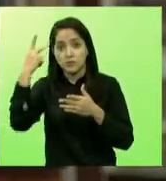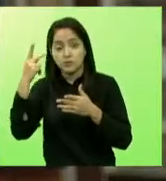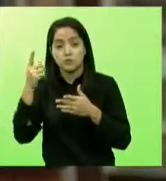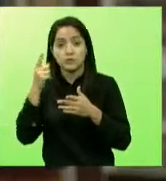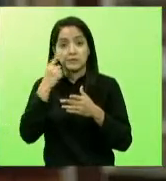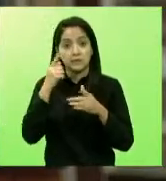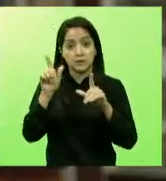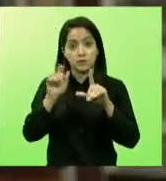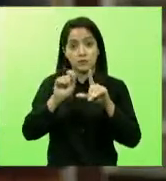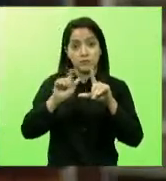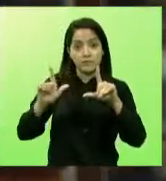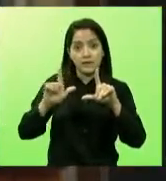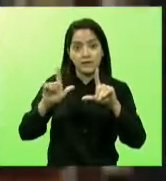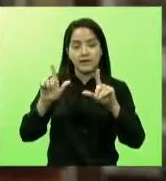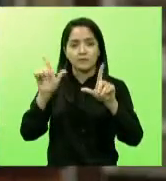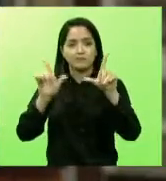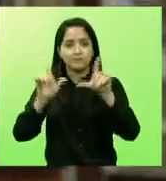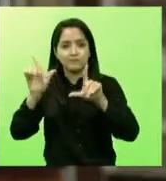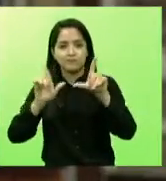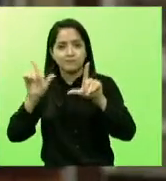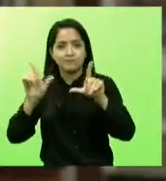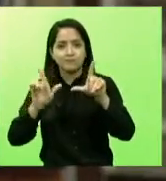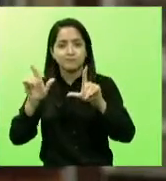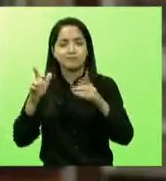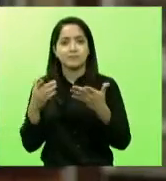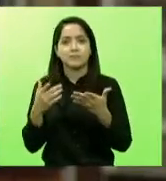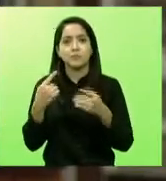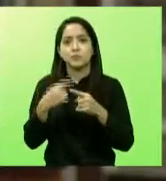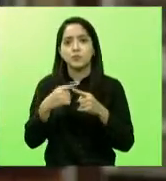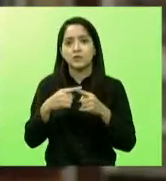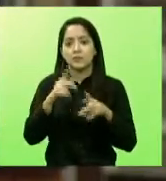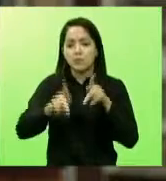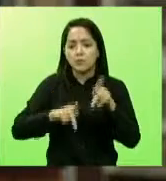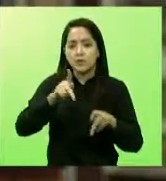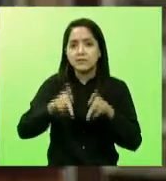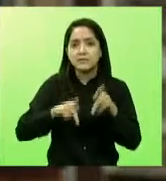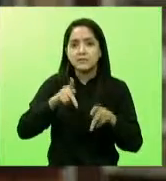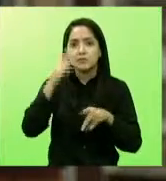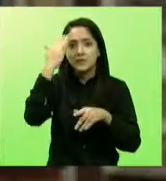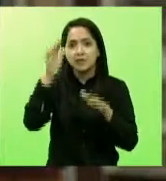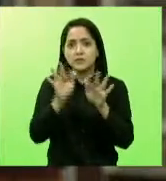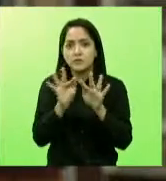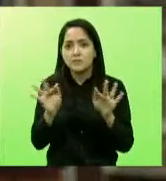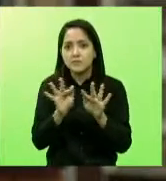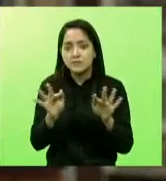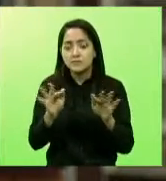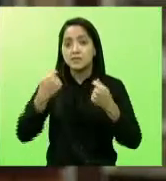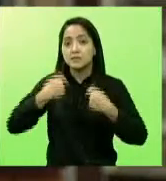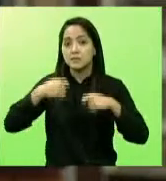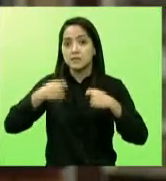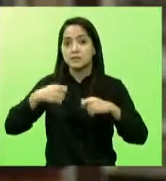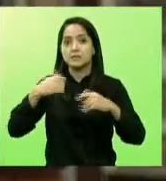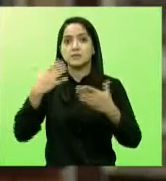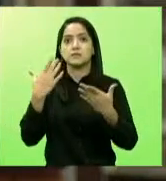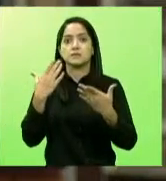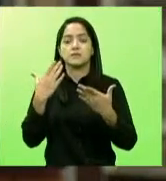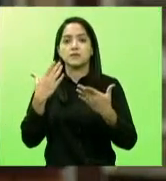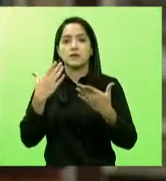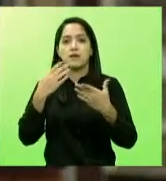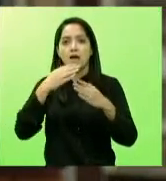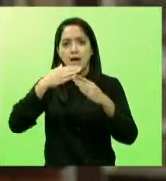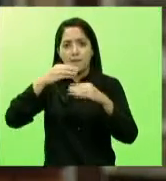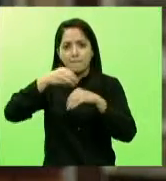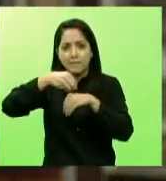forma muito simples, né? O cidadão, ele tem uma forma muito simples de entender as coisas, e ele precisa que a mensagem chegue de uma forma muito